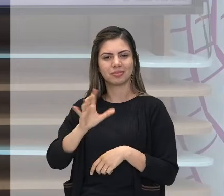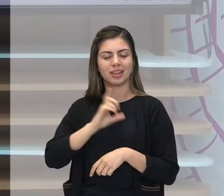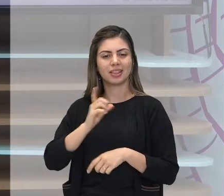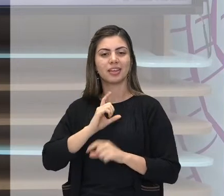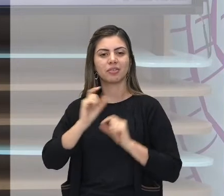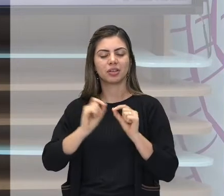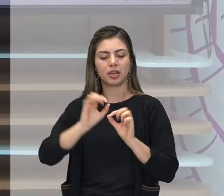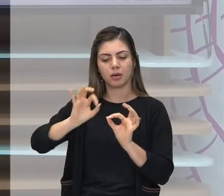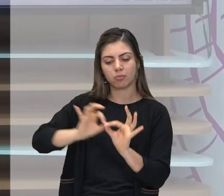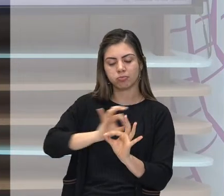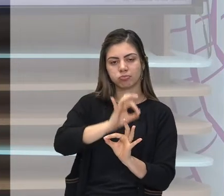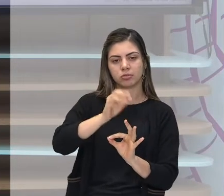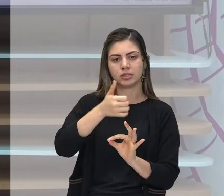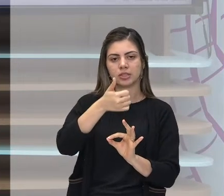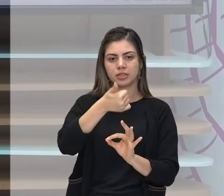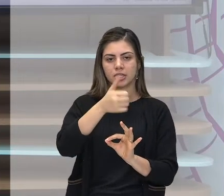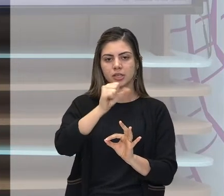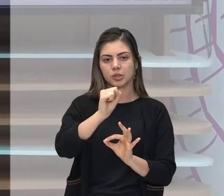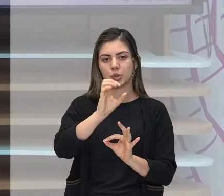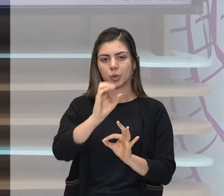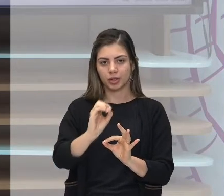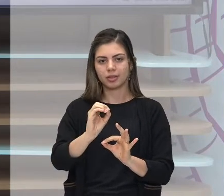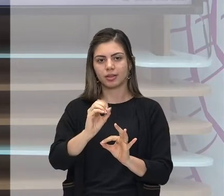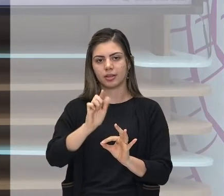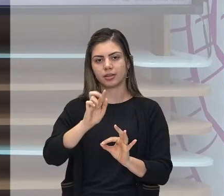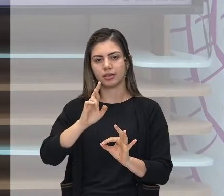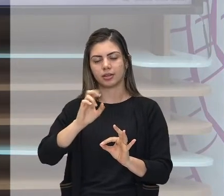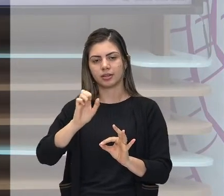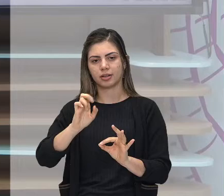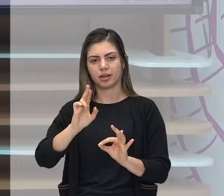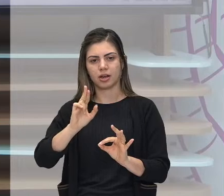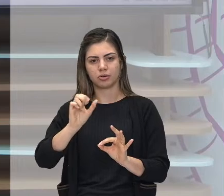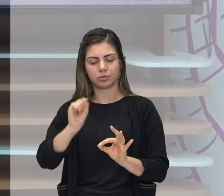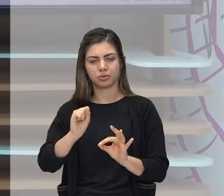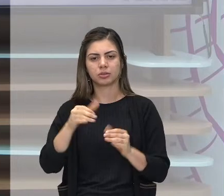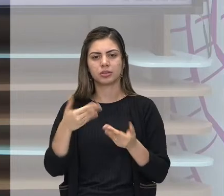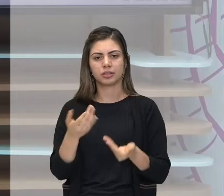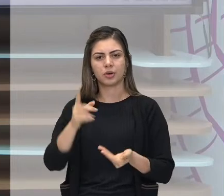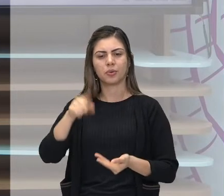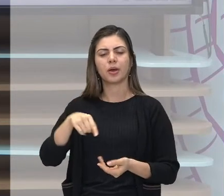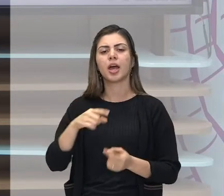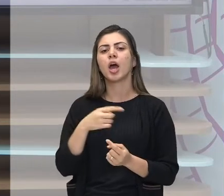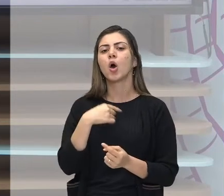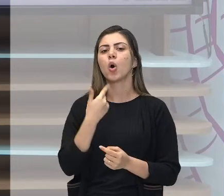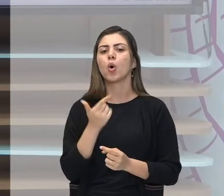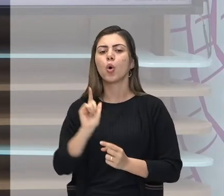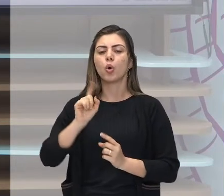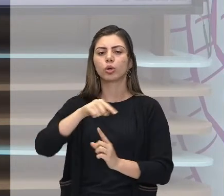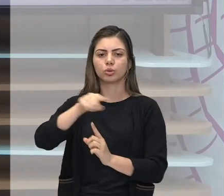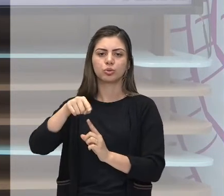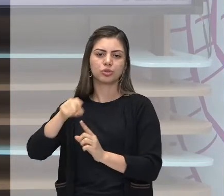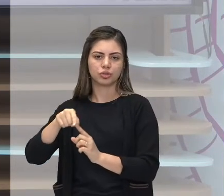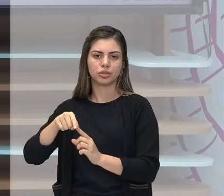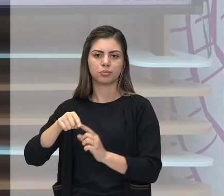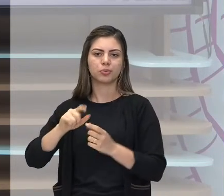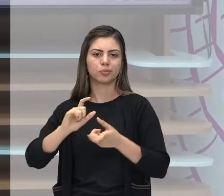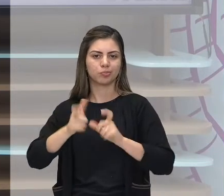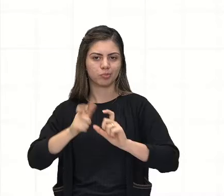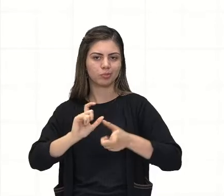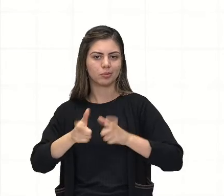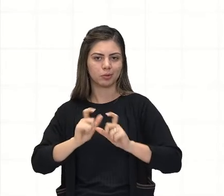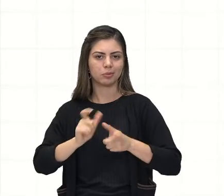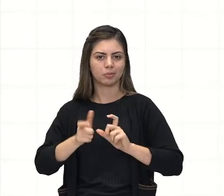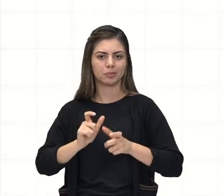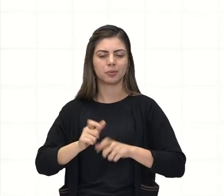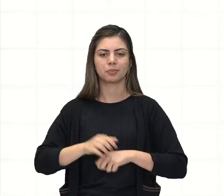180 graus. Tá? Então, nós temos aí a outra simetria, que é a simetria de rotação. Acompanhe aqui